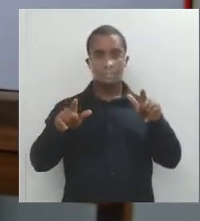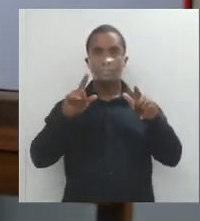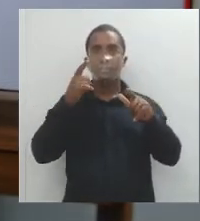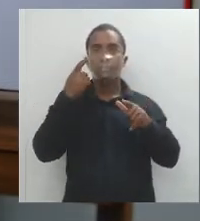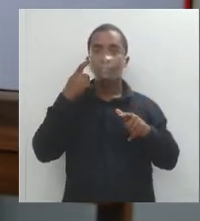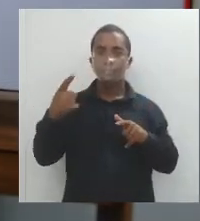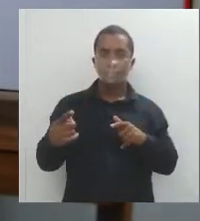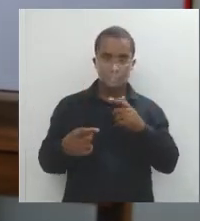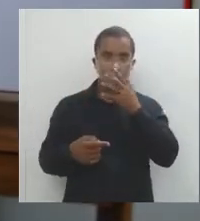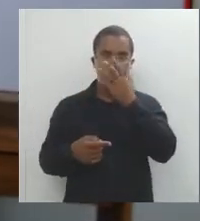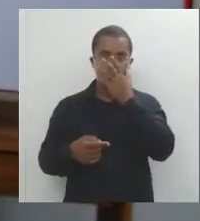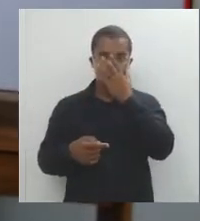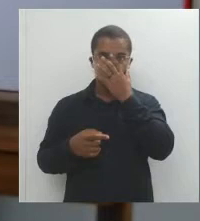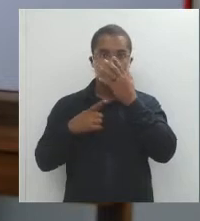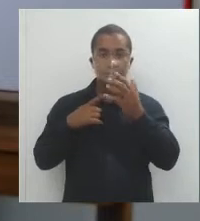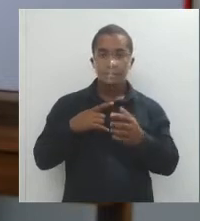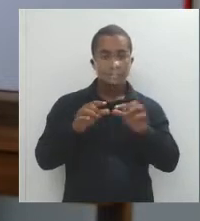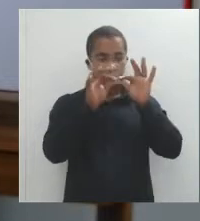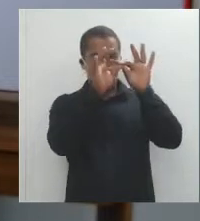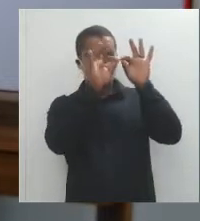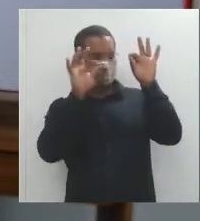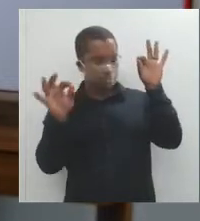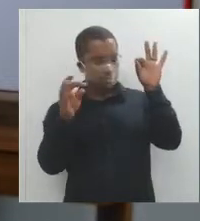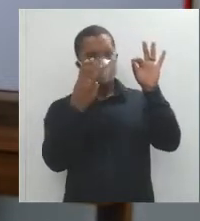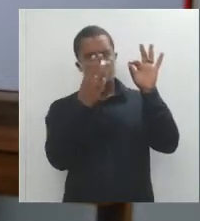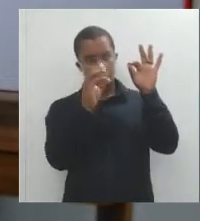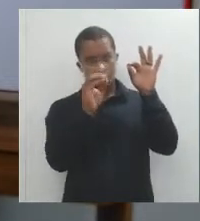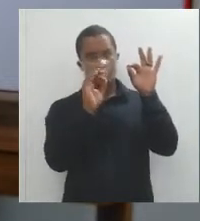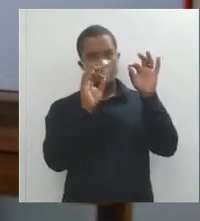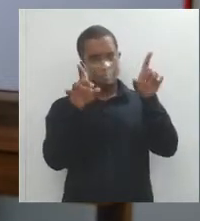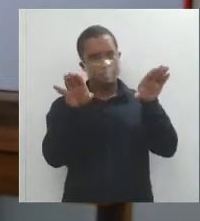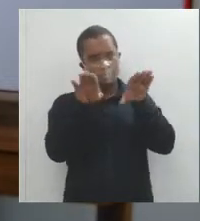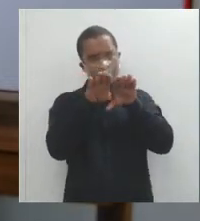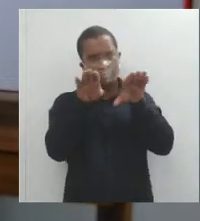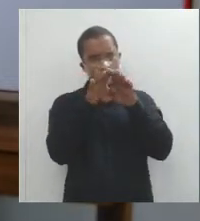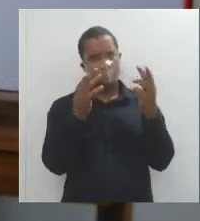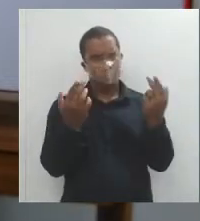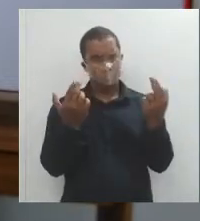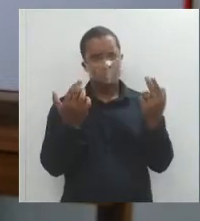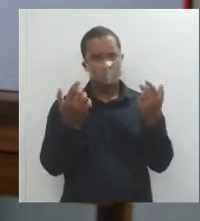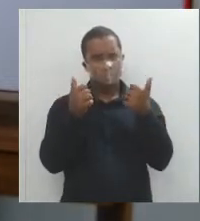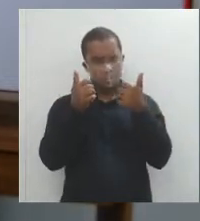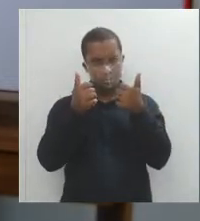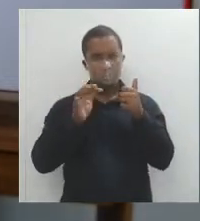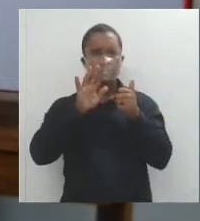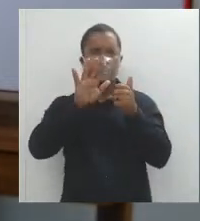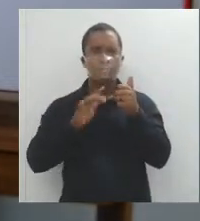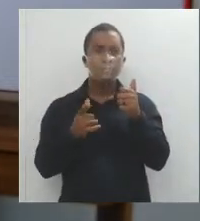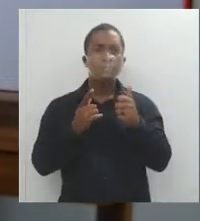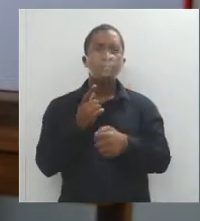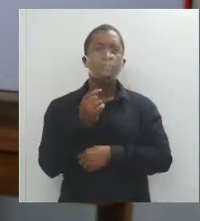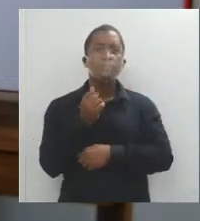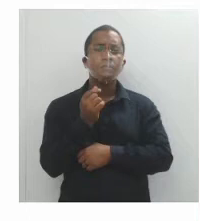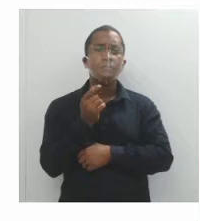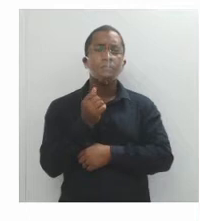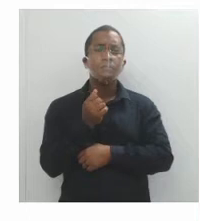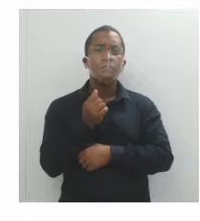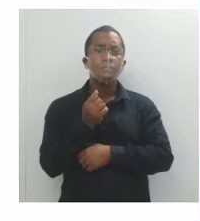um ventilador que tem 30 centímetros também de tamanho, o tamanho é o mesmo, só que ele custa quase